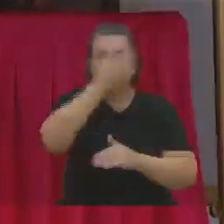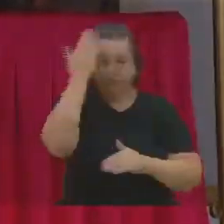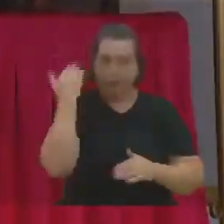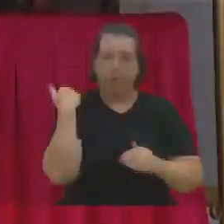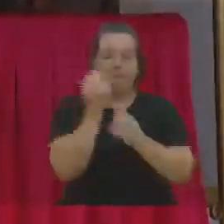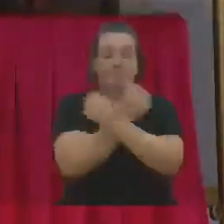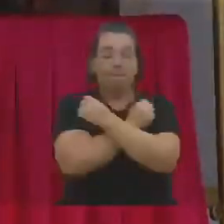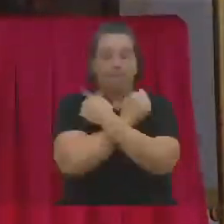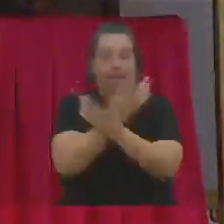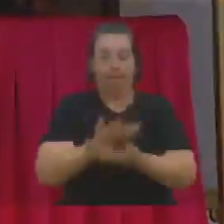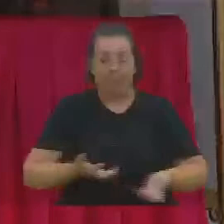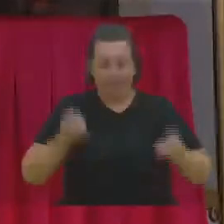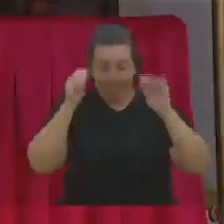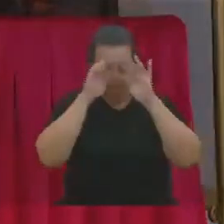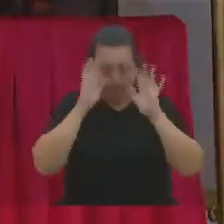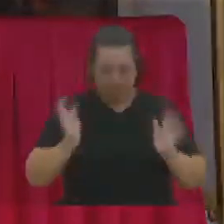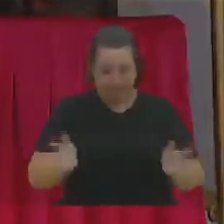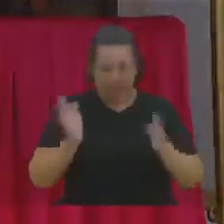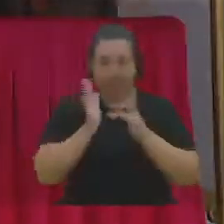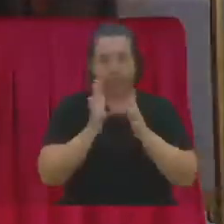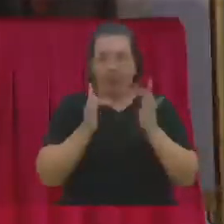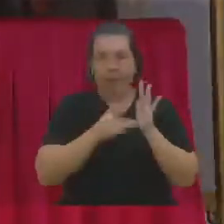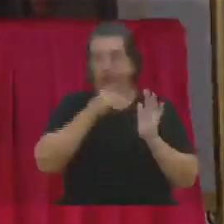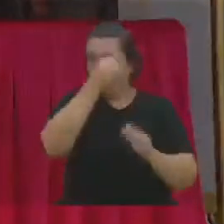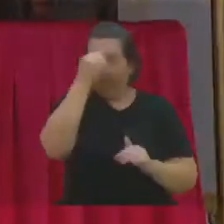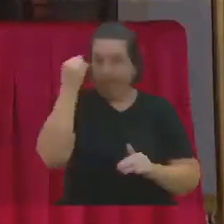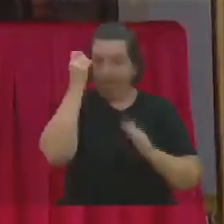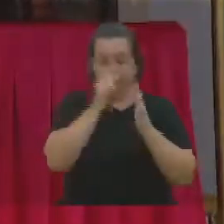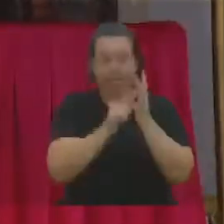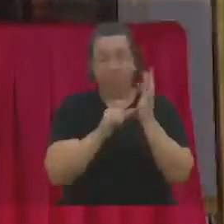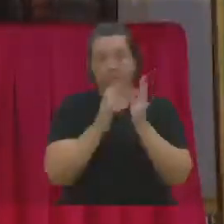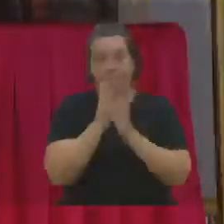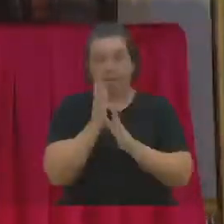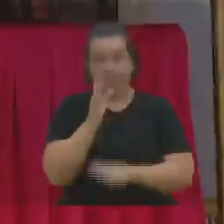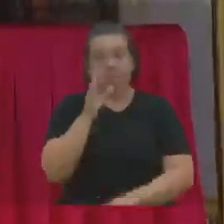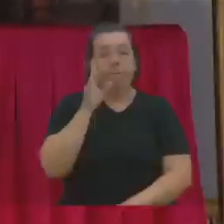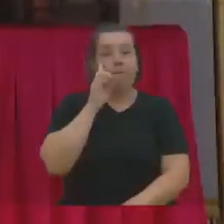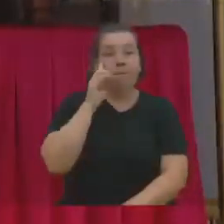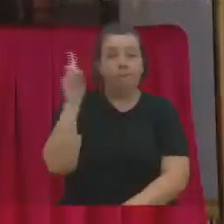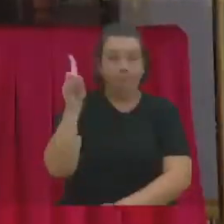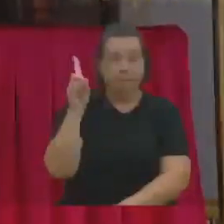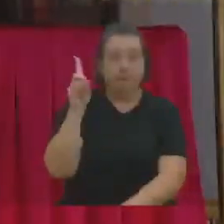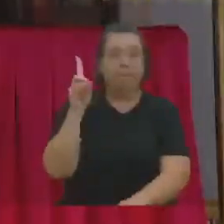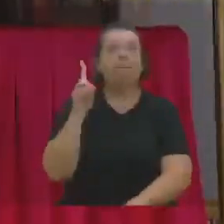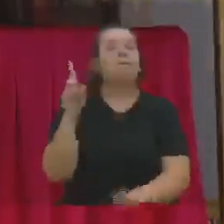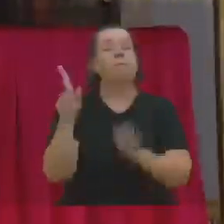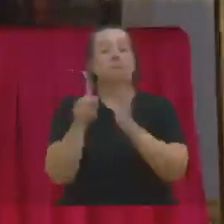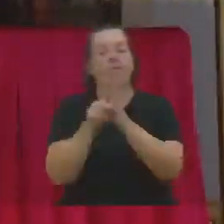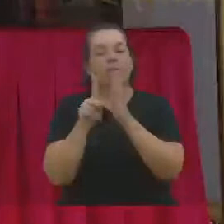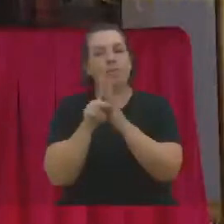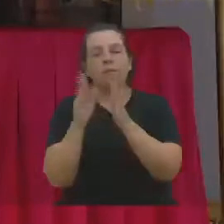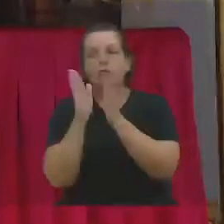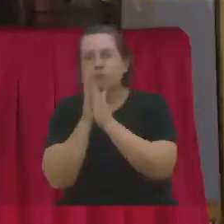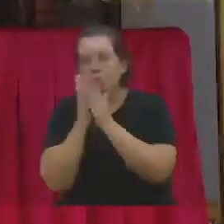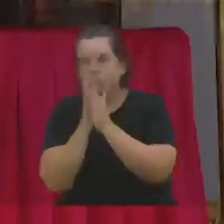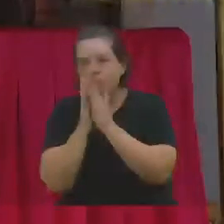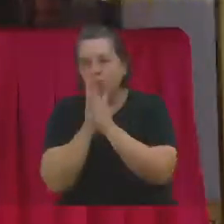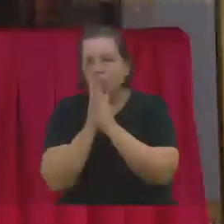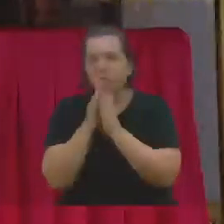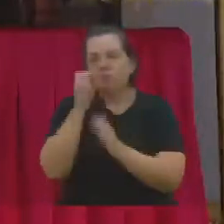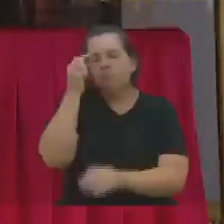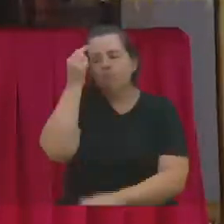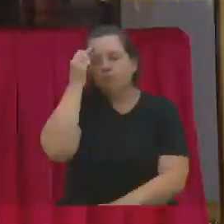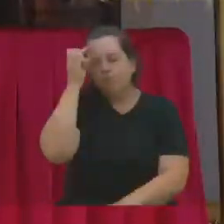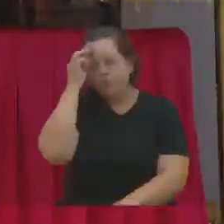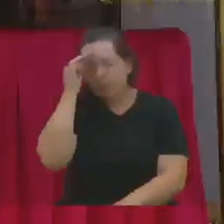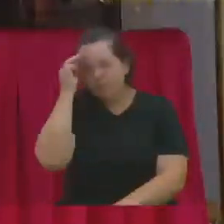Guadalupe e Jesus das Santas Chagas. Um dia dedicado para rezarmos,